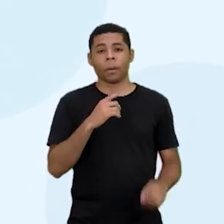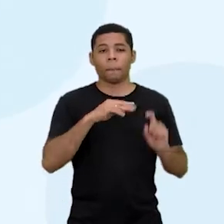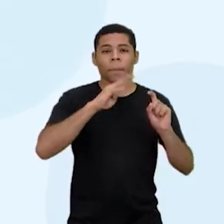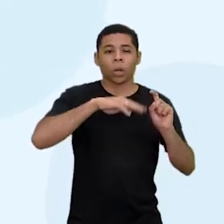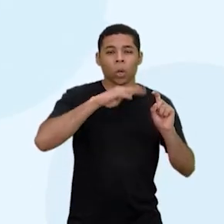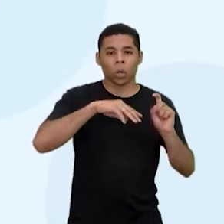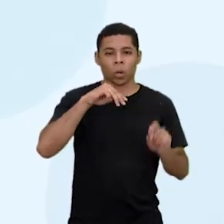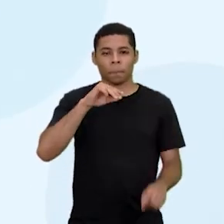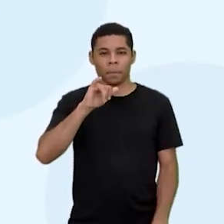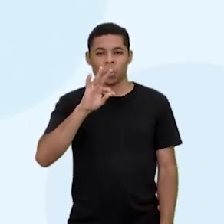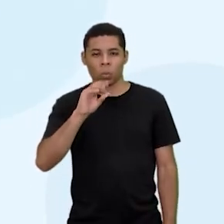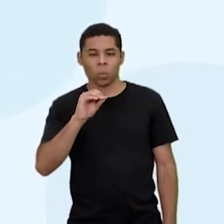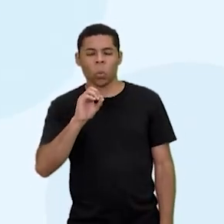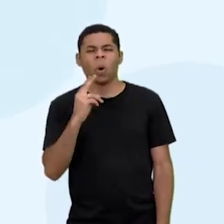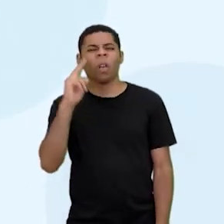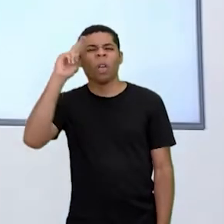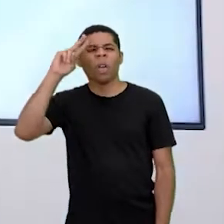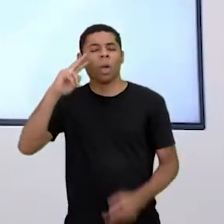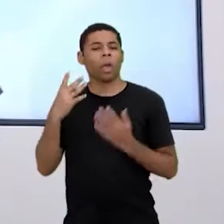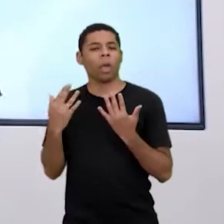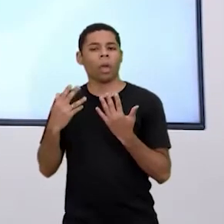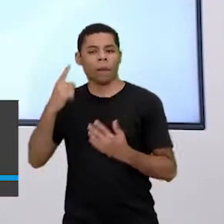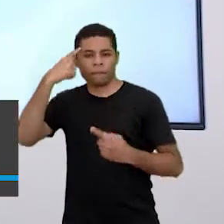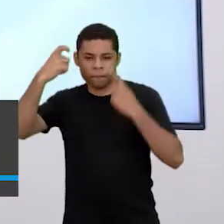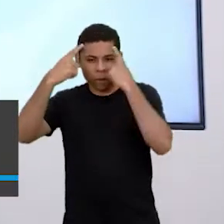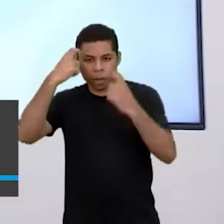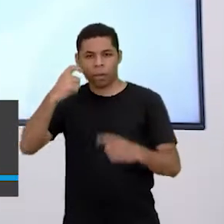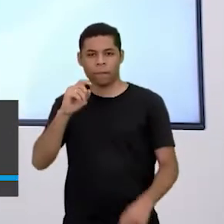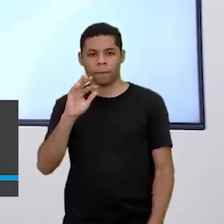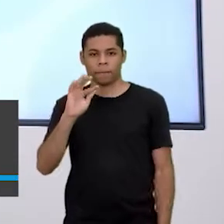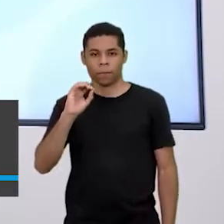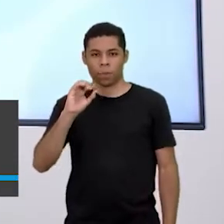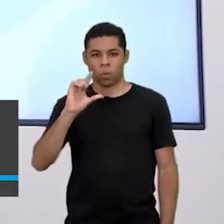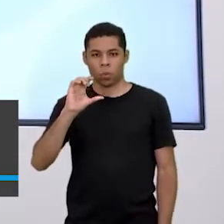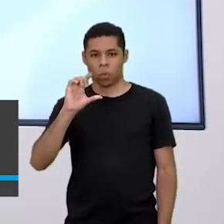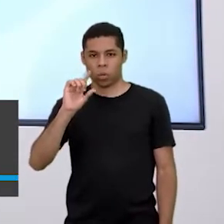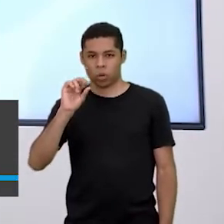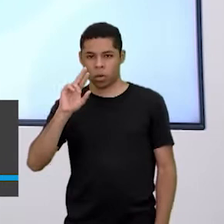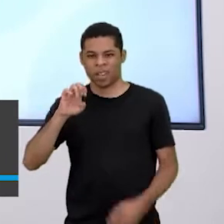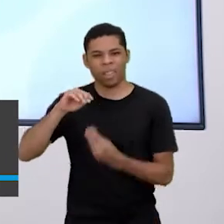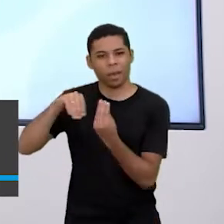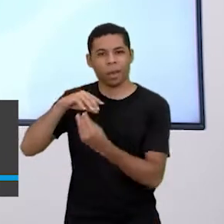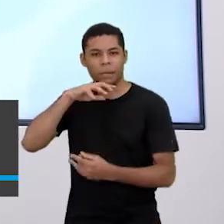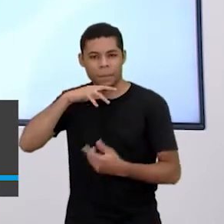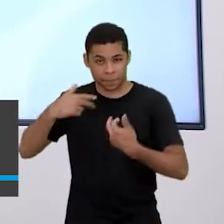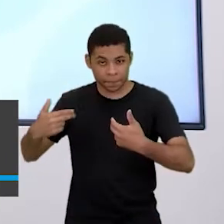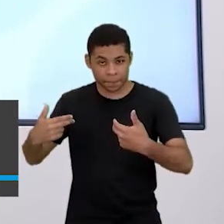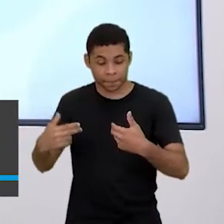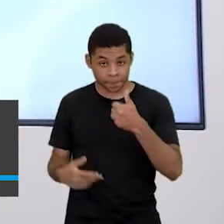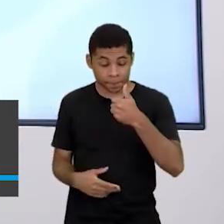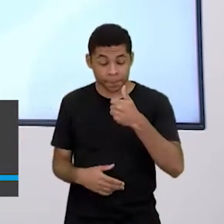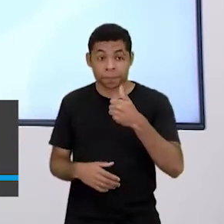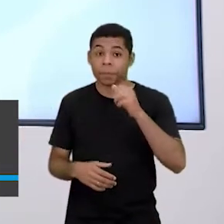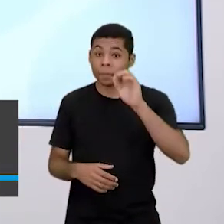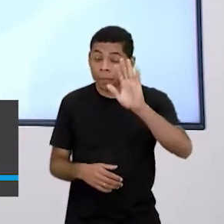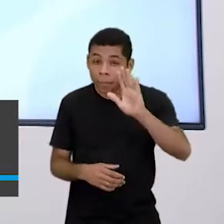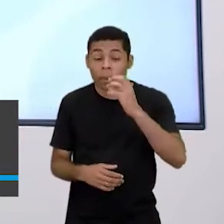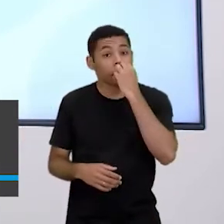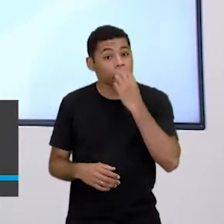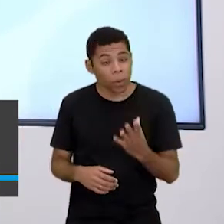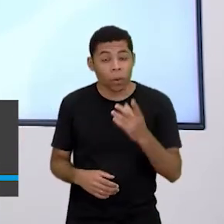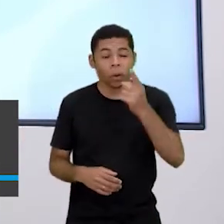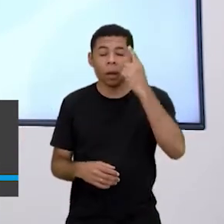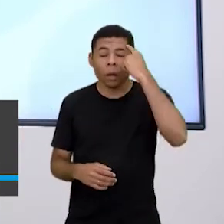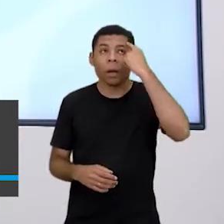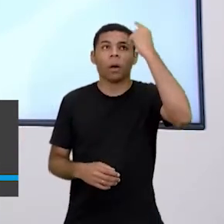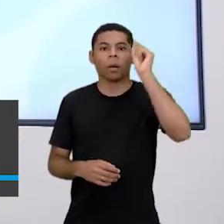mitologias e folclores. Por quê? Olha só, né? É legal também esse momento você pensar um pouquinho